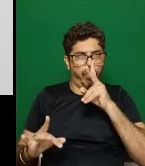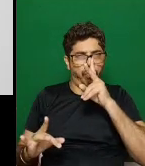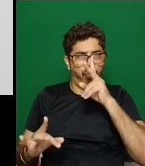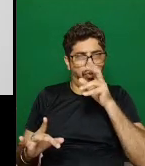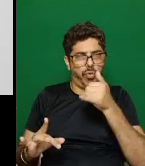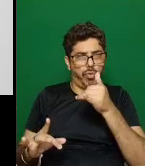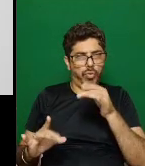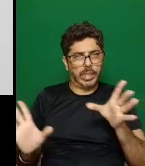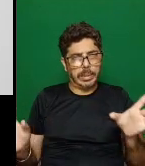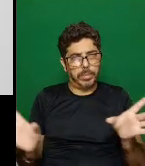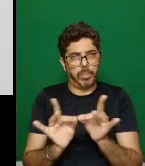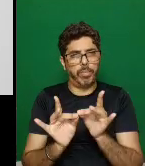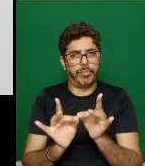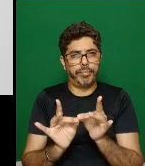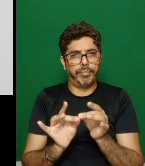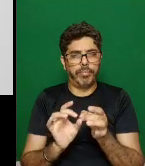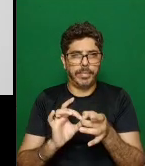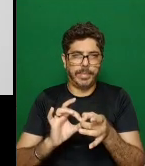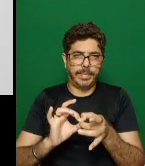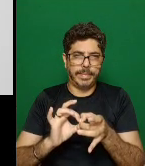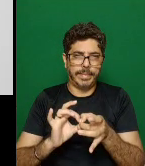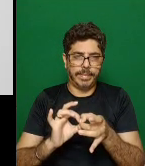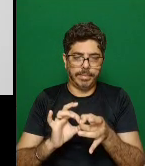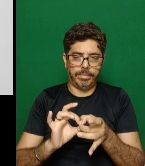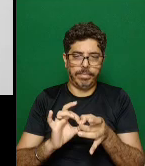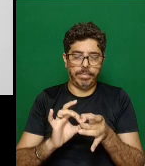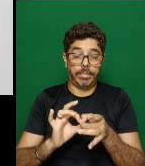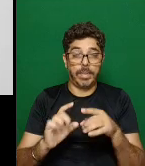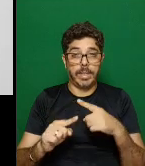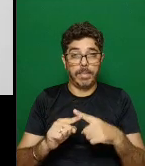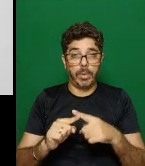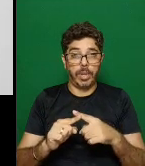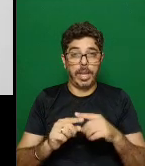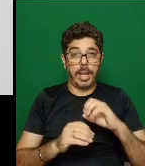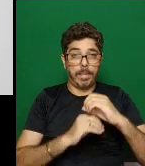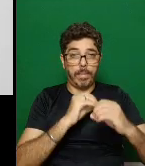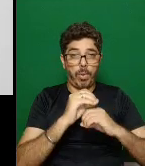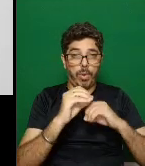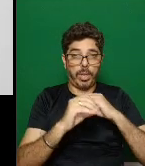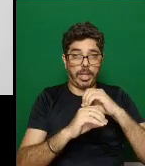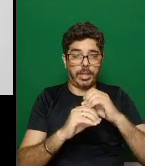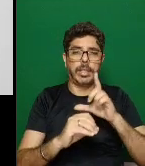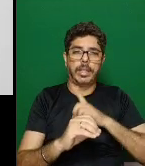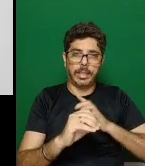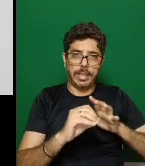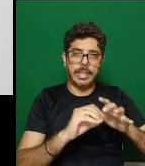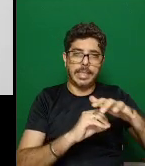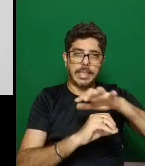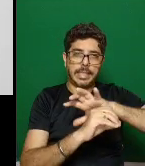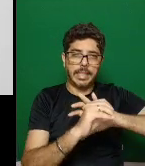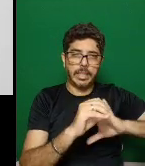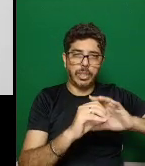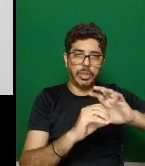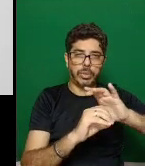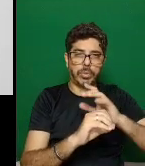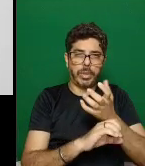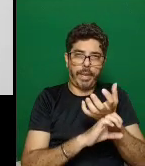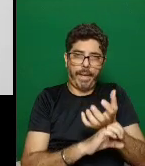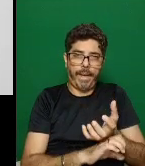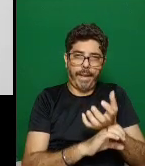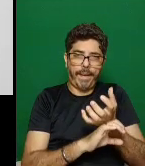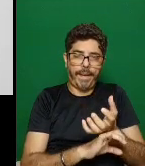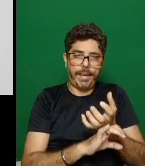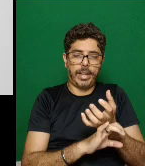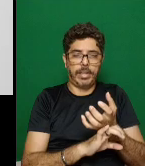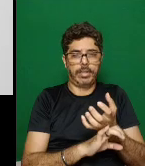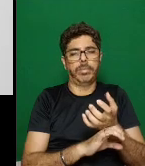grande o suficiente para mantê-los juntos. Isso ocorre porque essas moléculas têm sítios carregados, ou seja, alguns de seus átomos têm